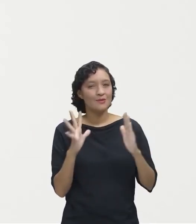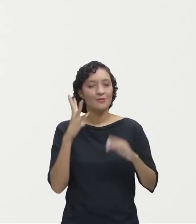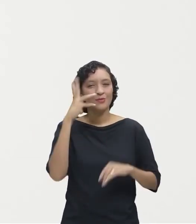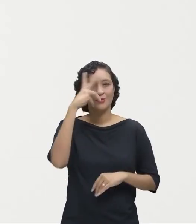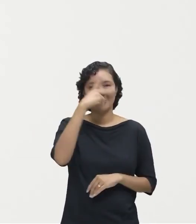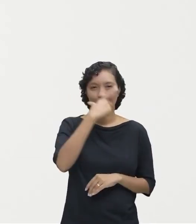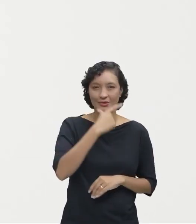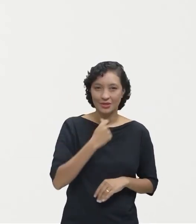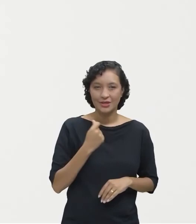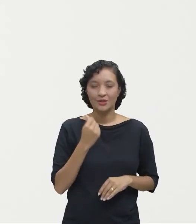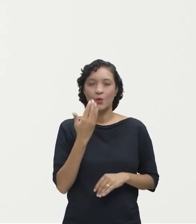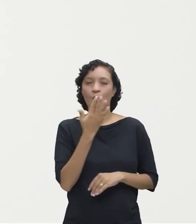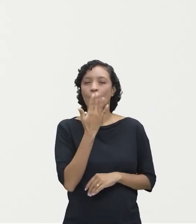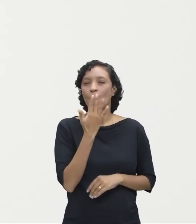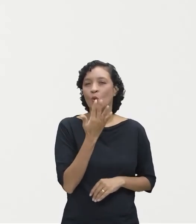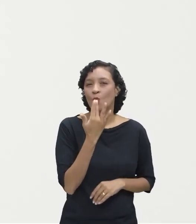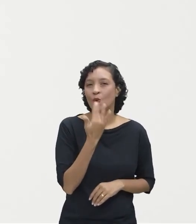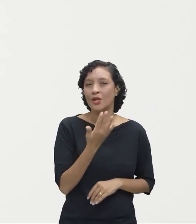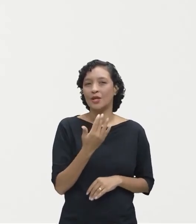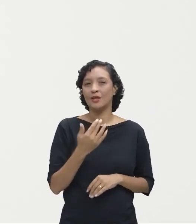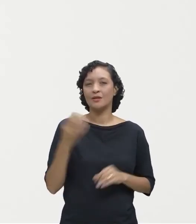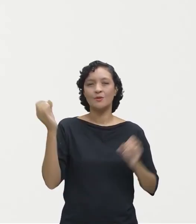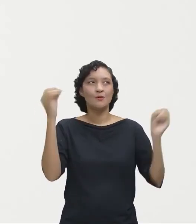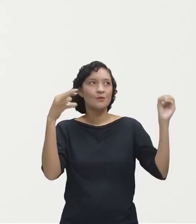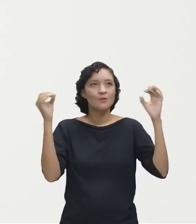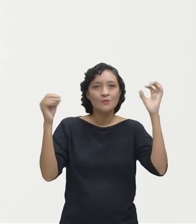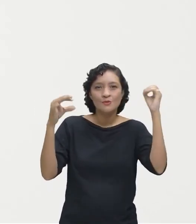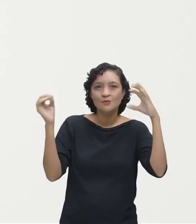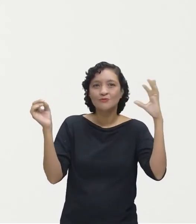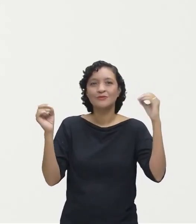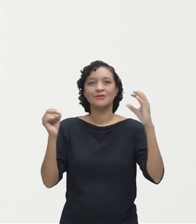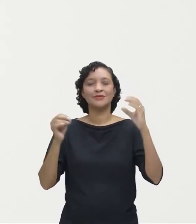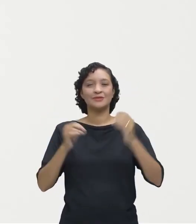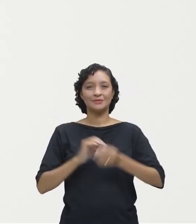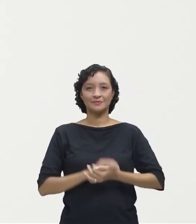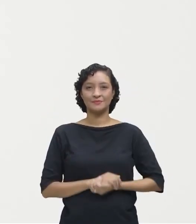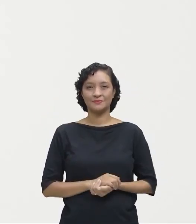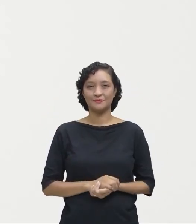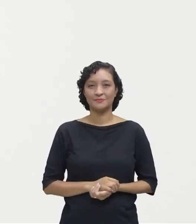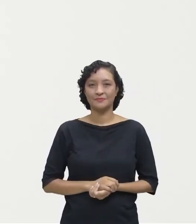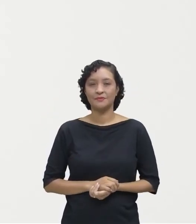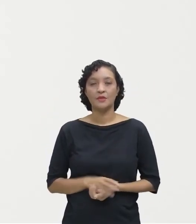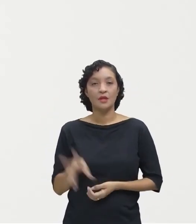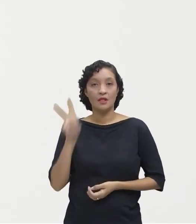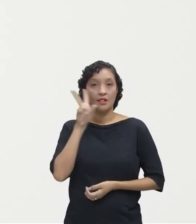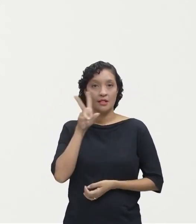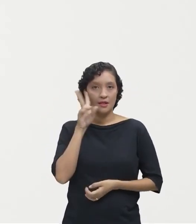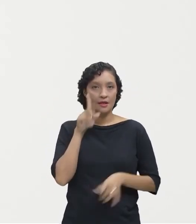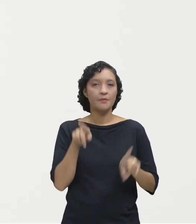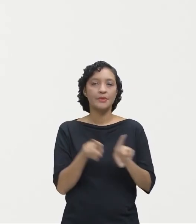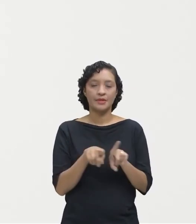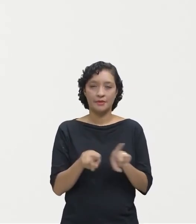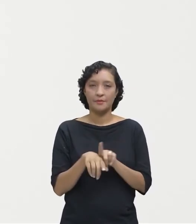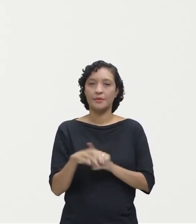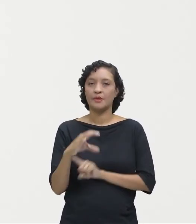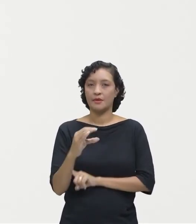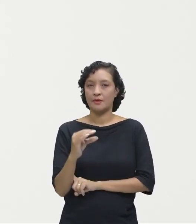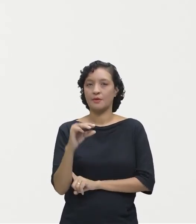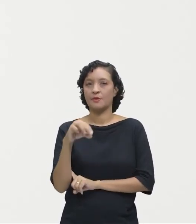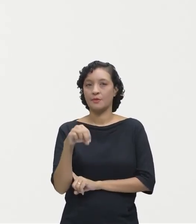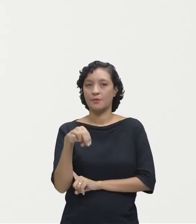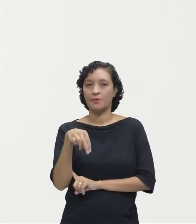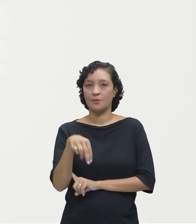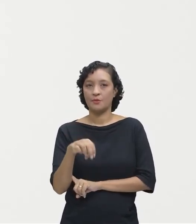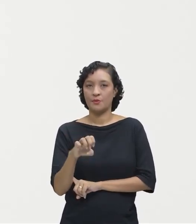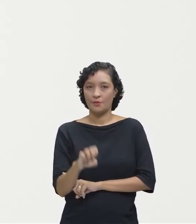bonita, colorida, com várias luzes. Aqui a árvore, ela nos lembram também um cone. Aqui em cima